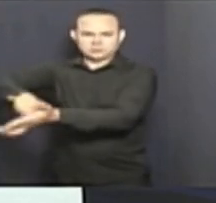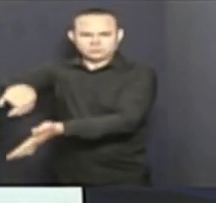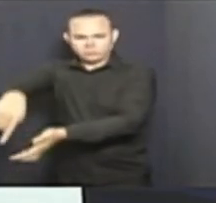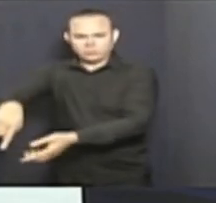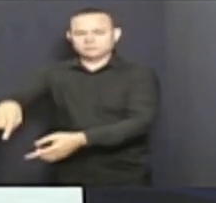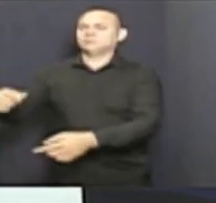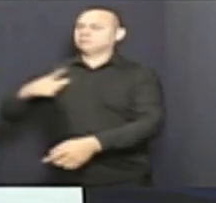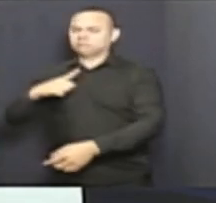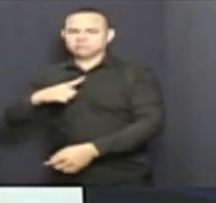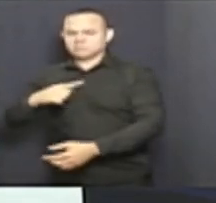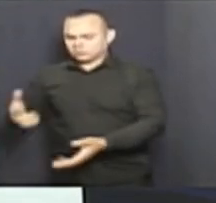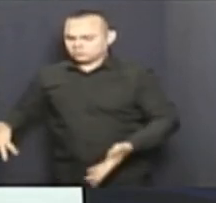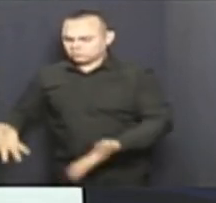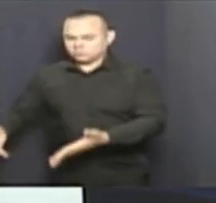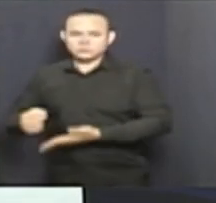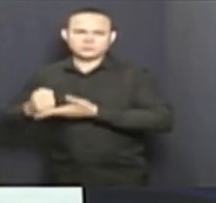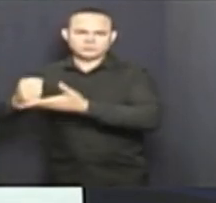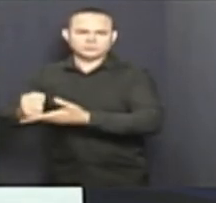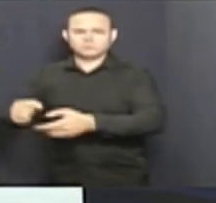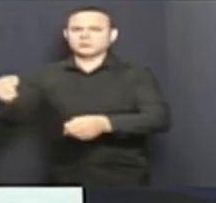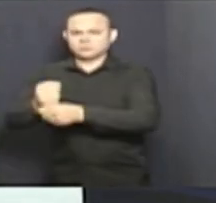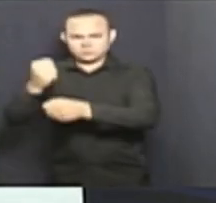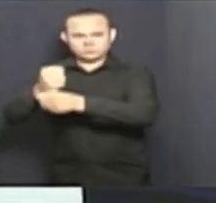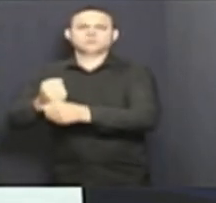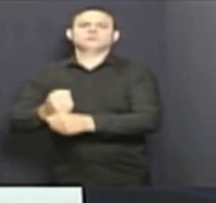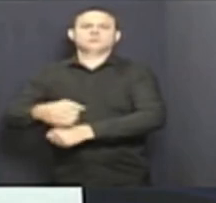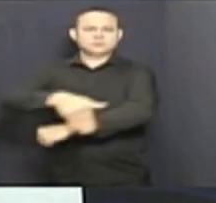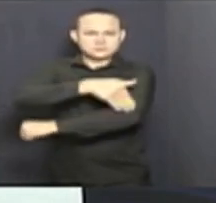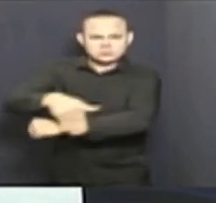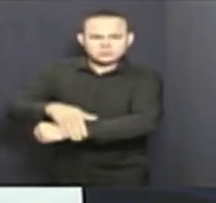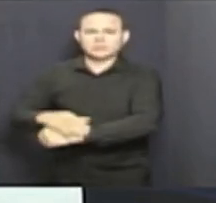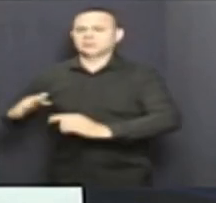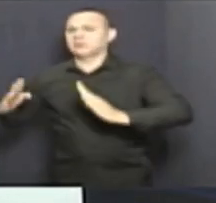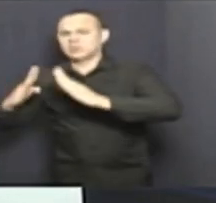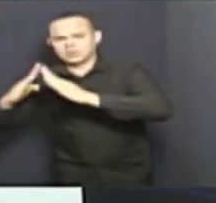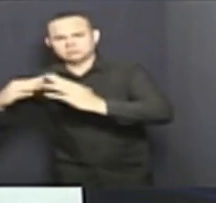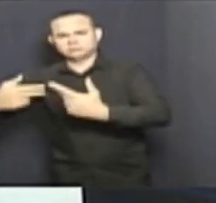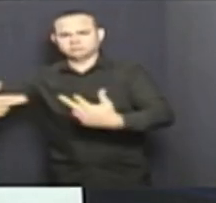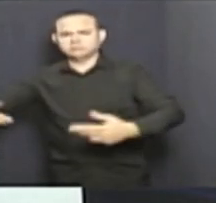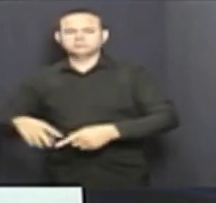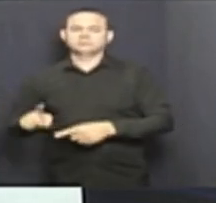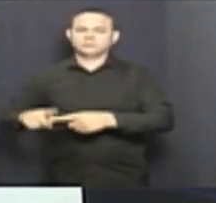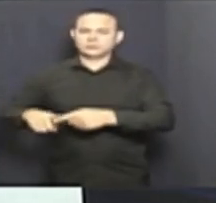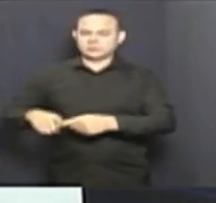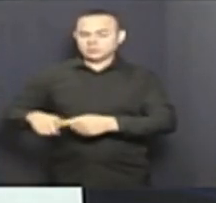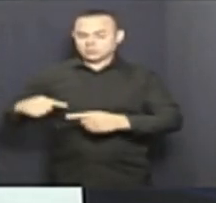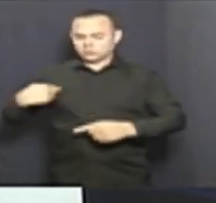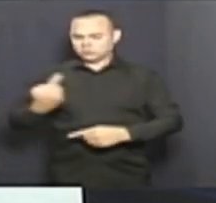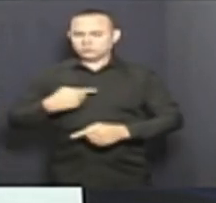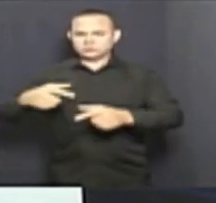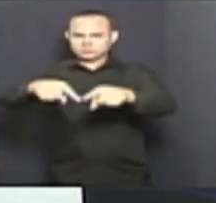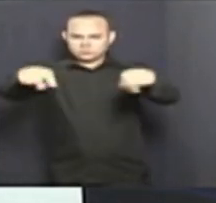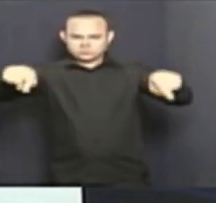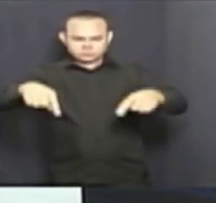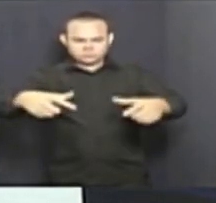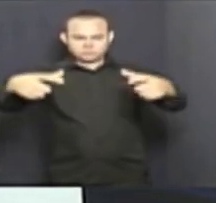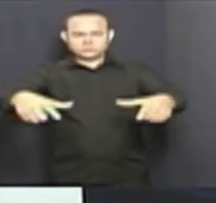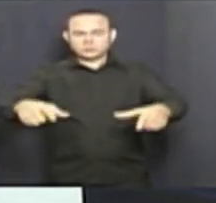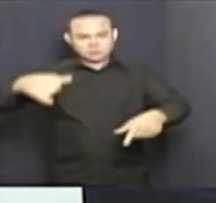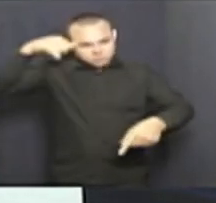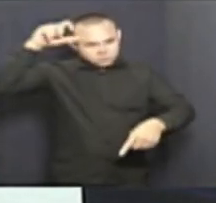incentivo é para a construção de habitação construção de estradas é fazer com que a nossa área rural os nossos assentamentos também tenham acesso